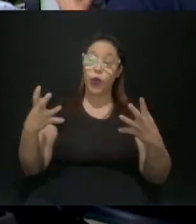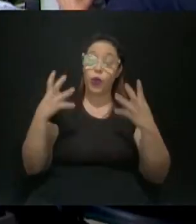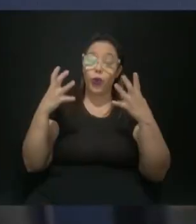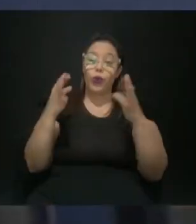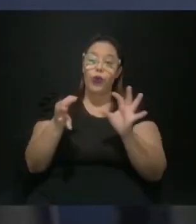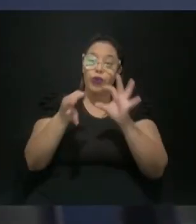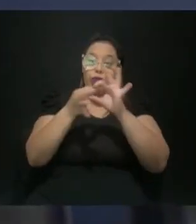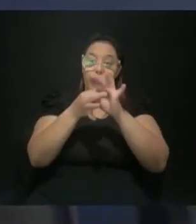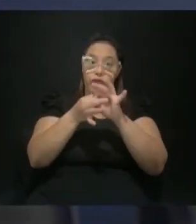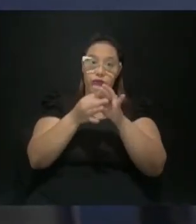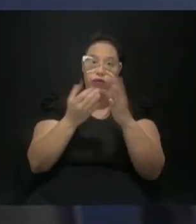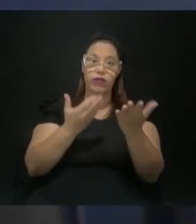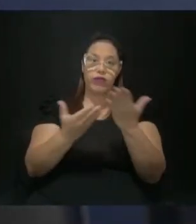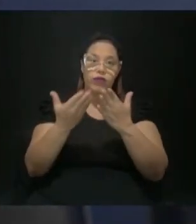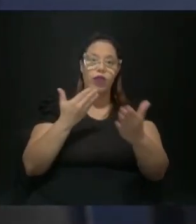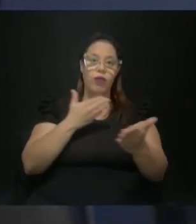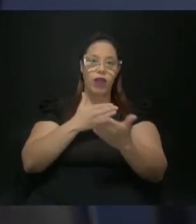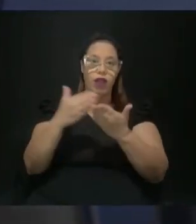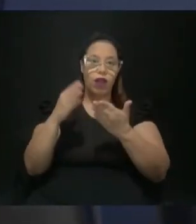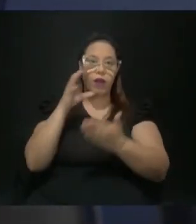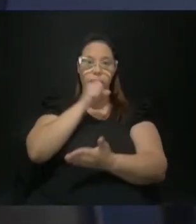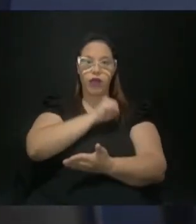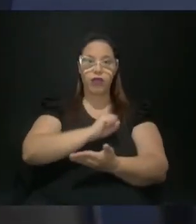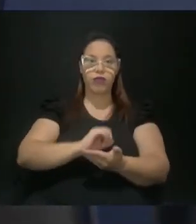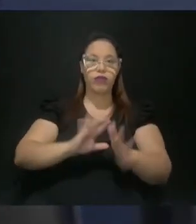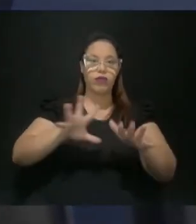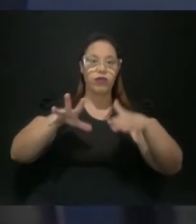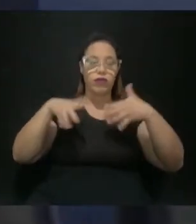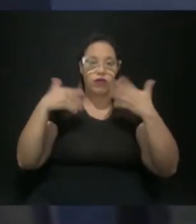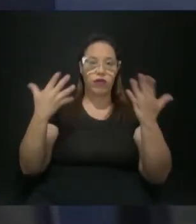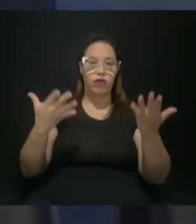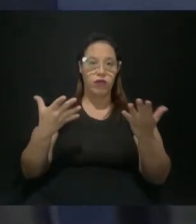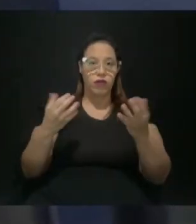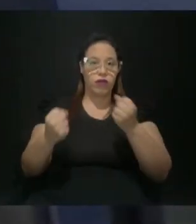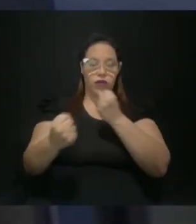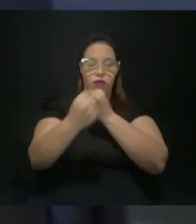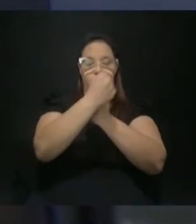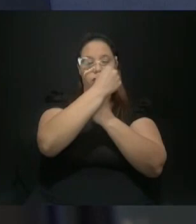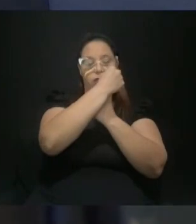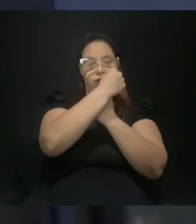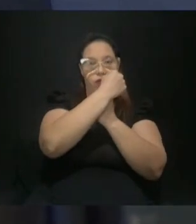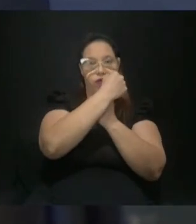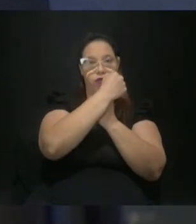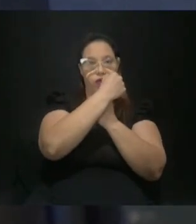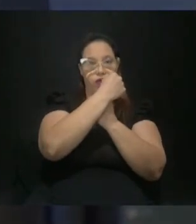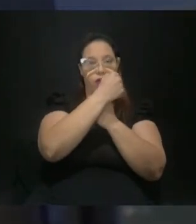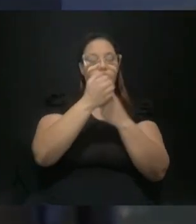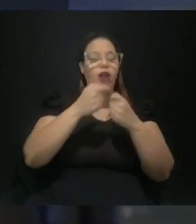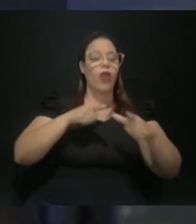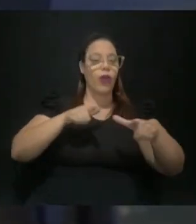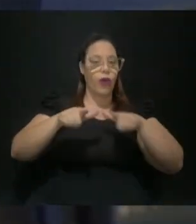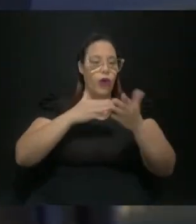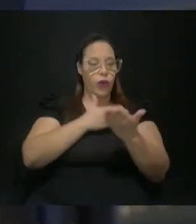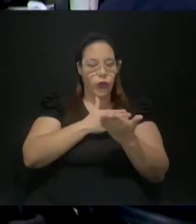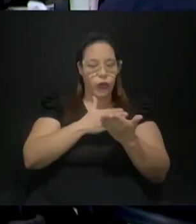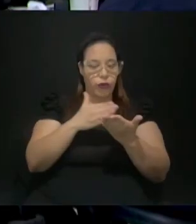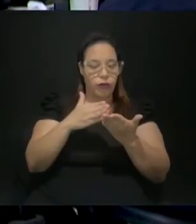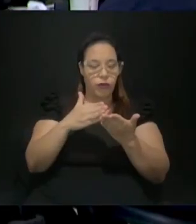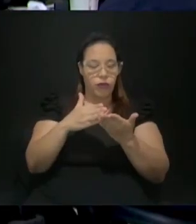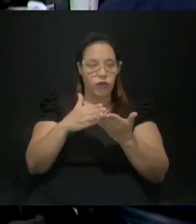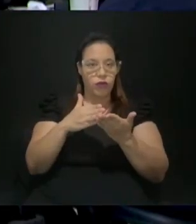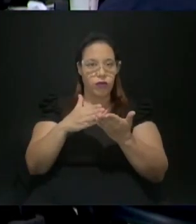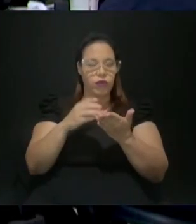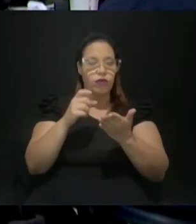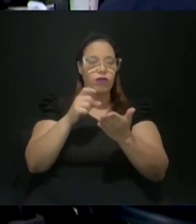com mais agilidade. Quando existe uma medida protetiva, esse trabalho já começa a partir daquele momento em que a mulher